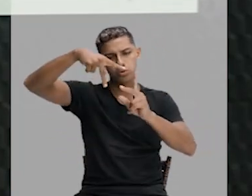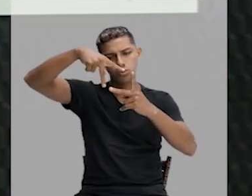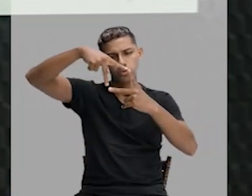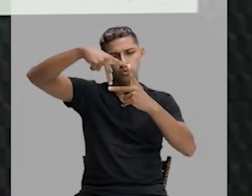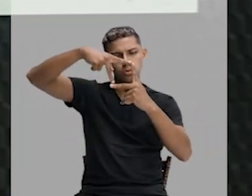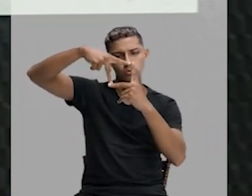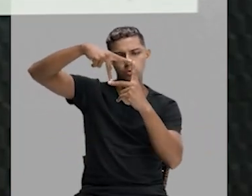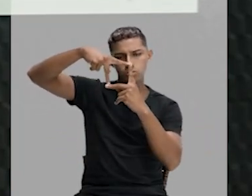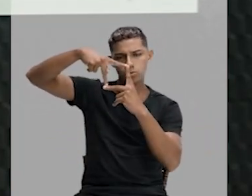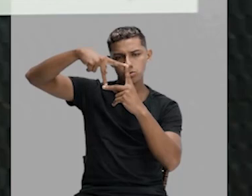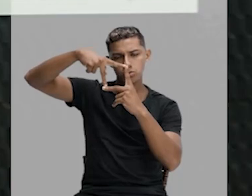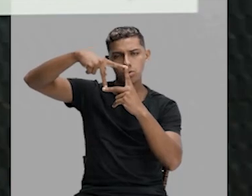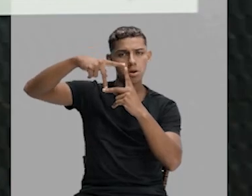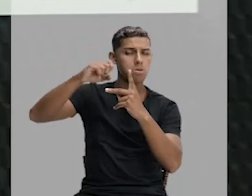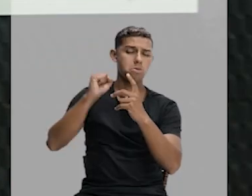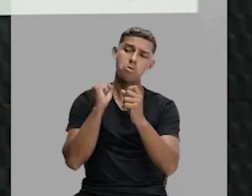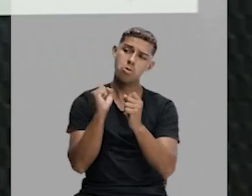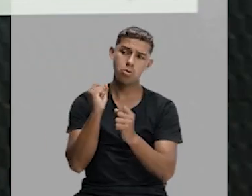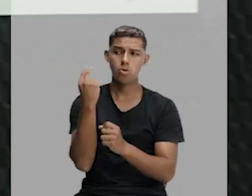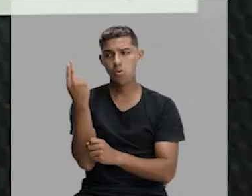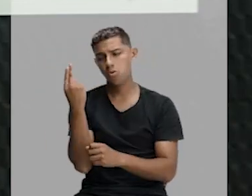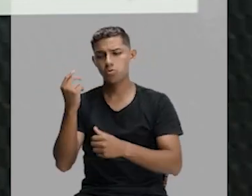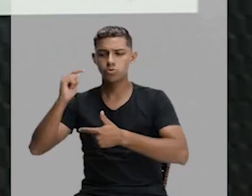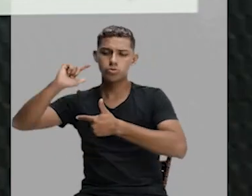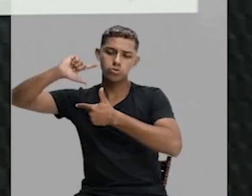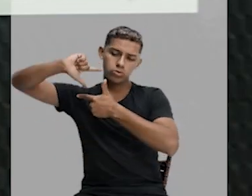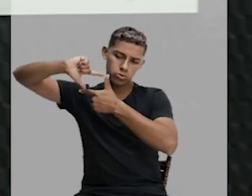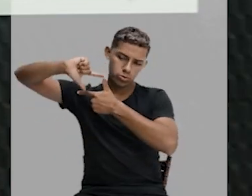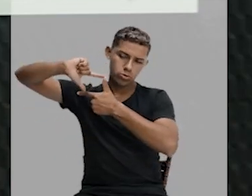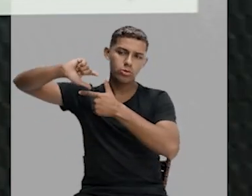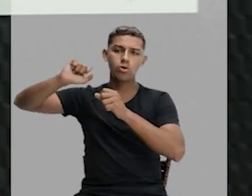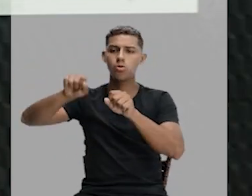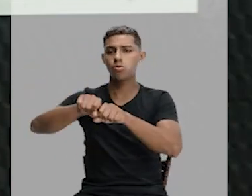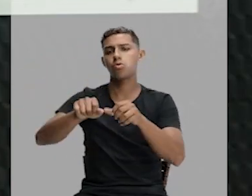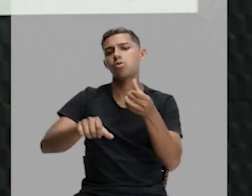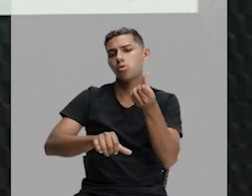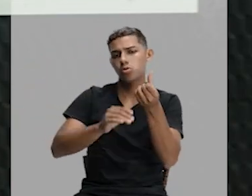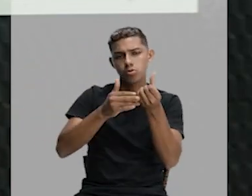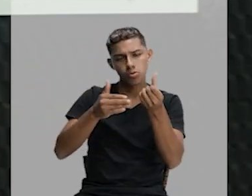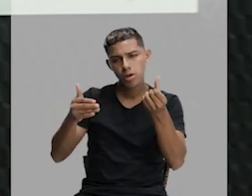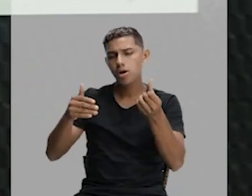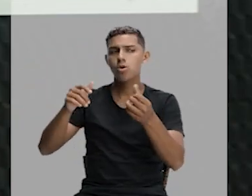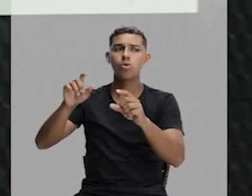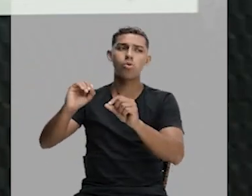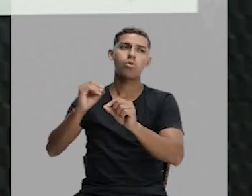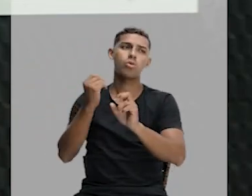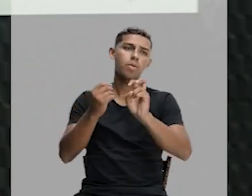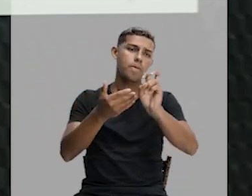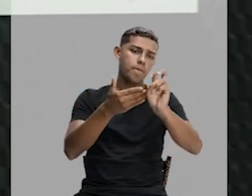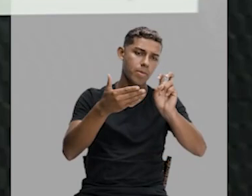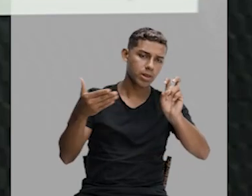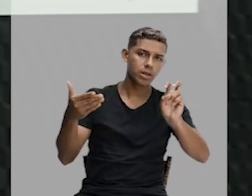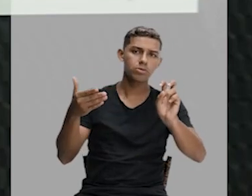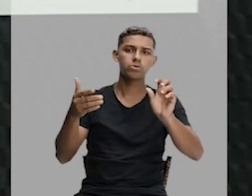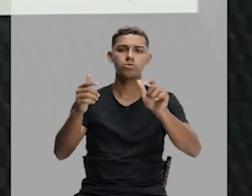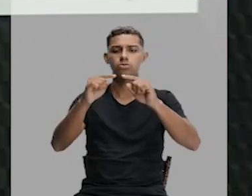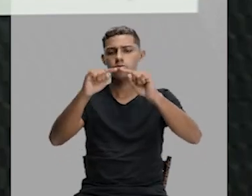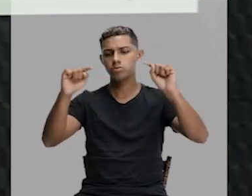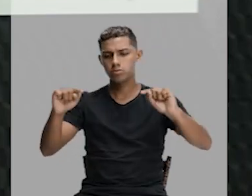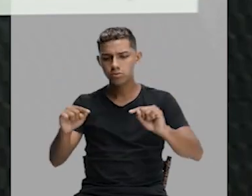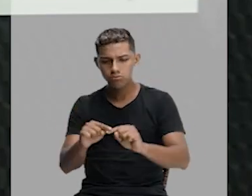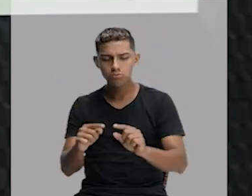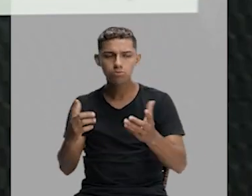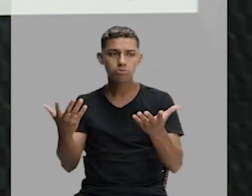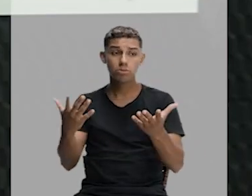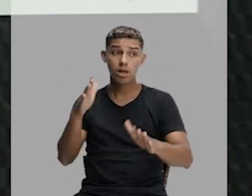base, ela pode ser um triângulo, pode ser um quadrado, pode ser um hexágono, pode ser um pentágono. Então, quando você for calcular a área da base,